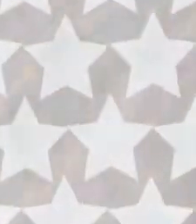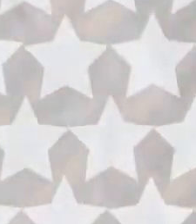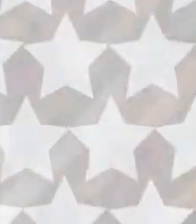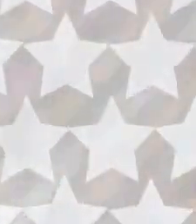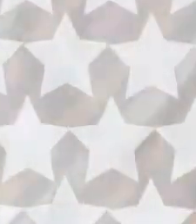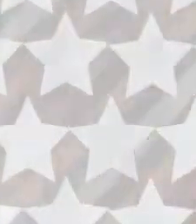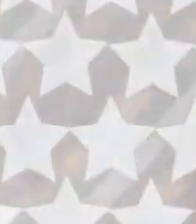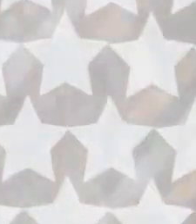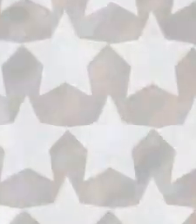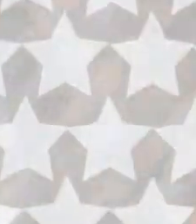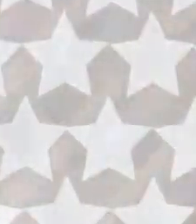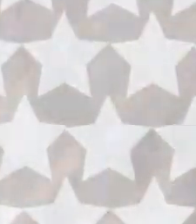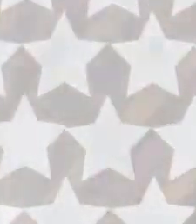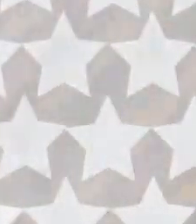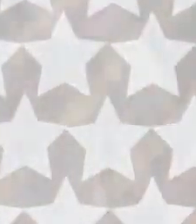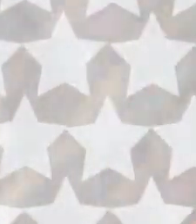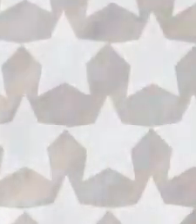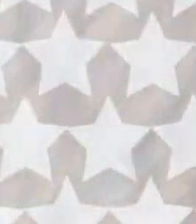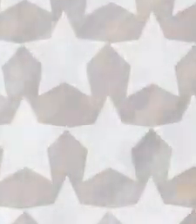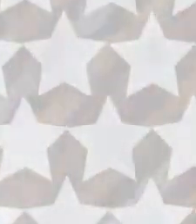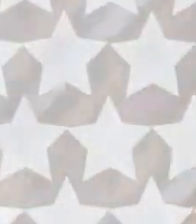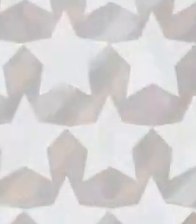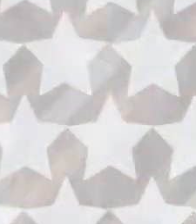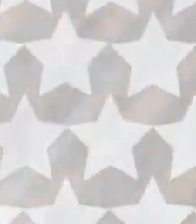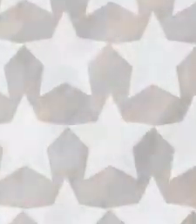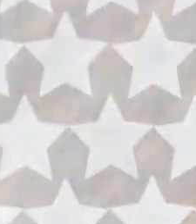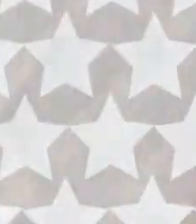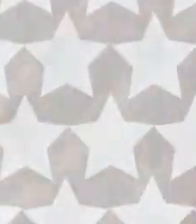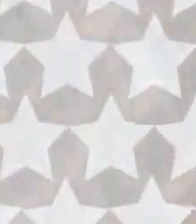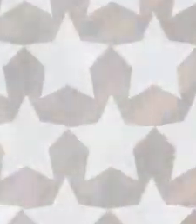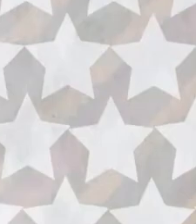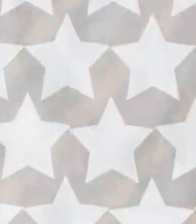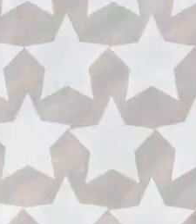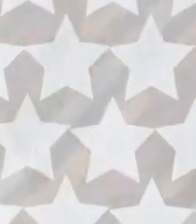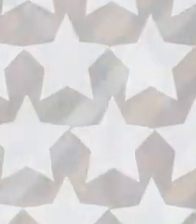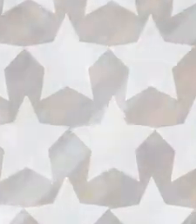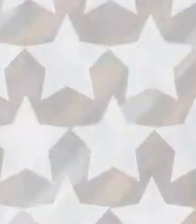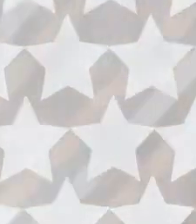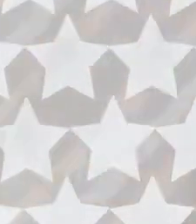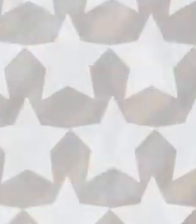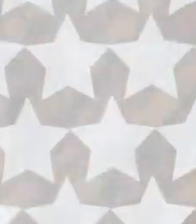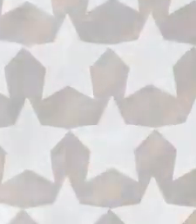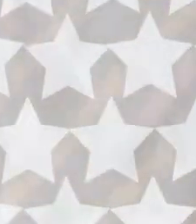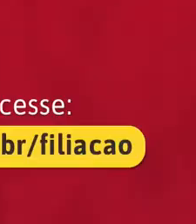TV PT, em sintonia com o Brasil, em sintonia com você.